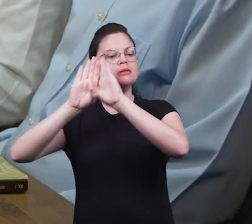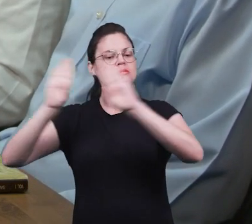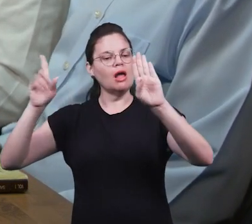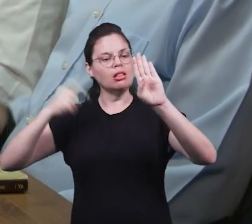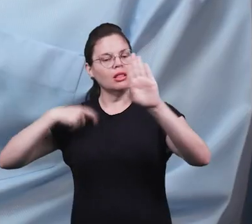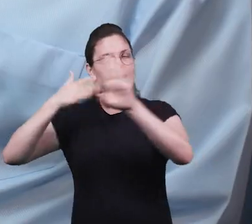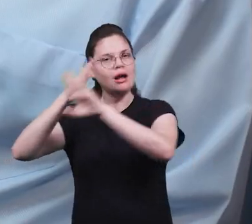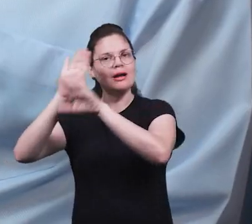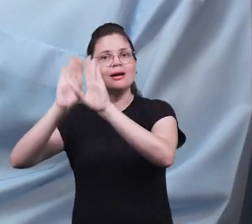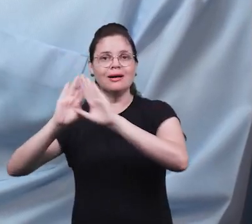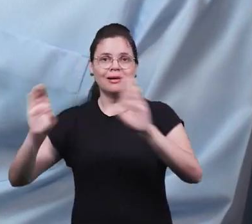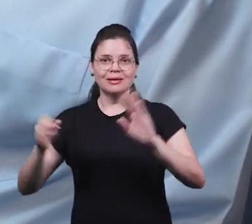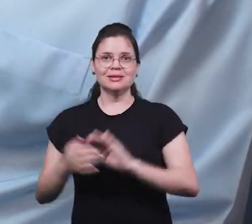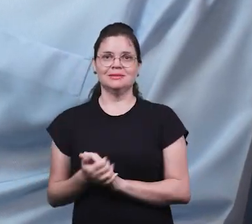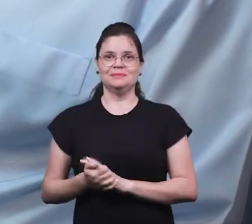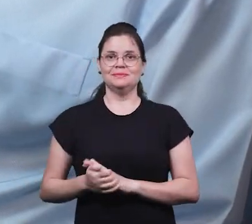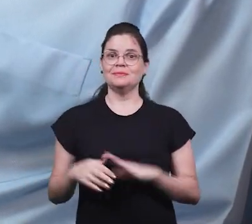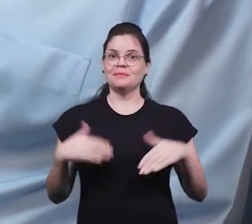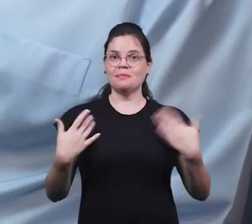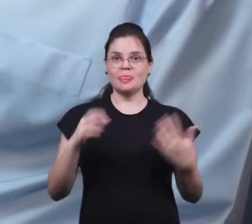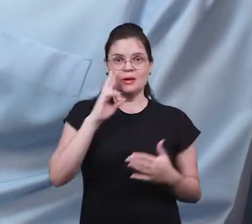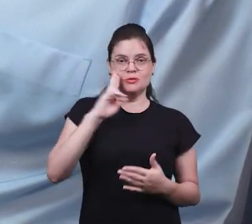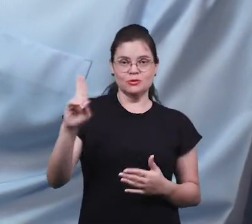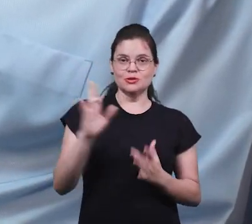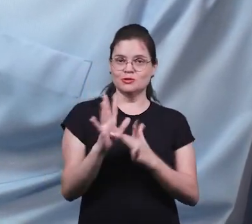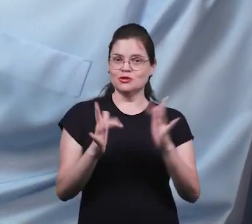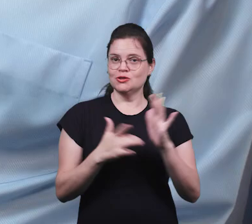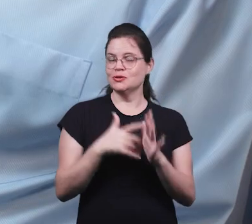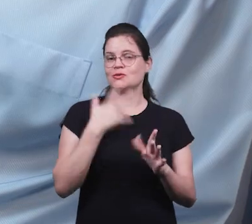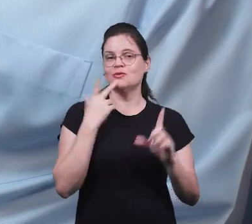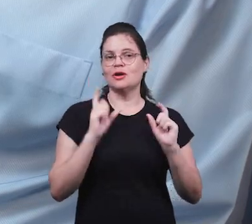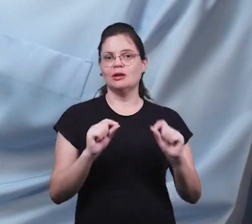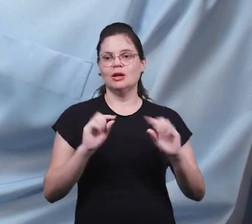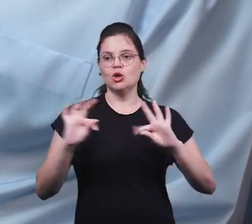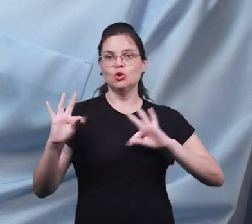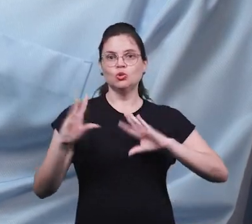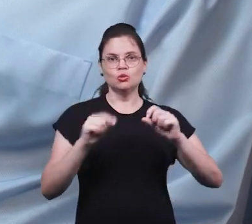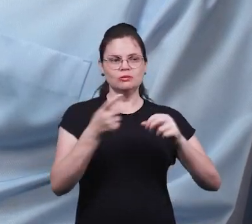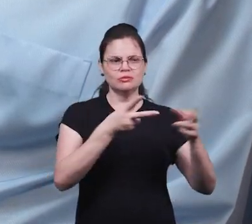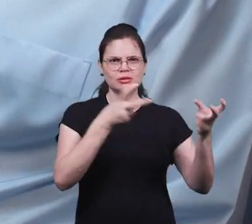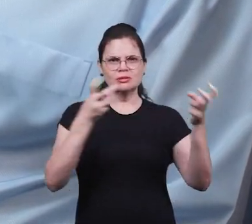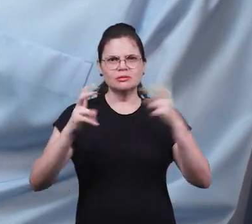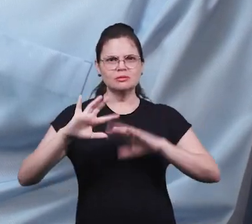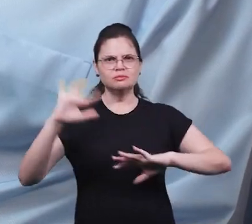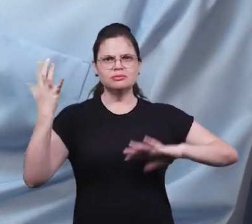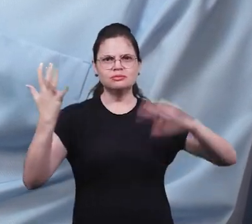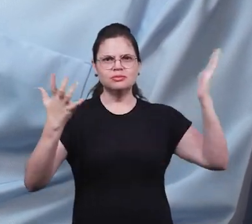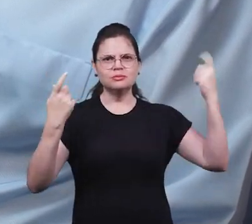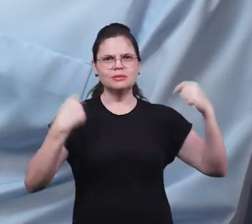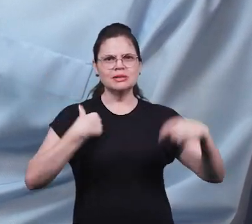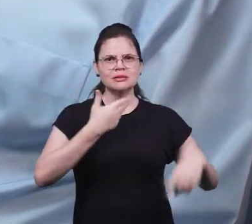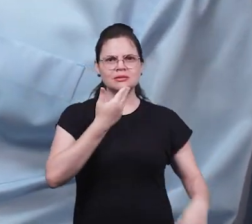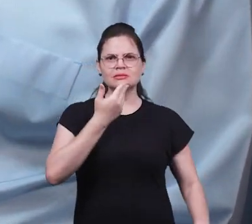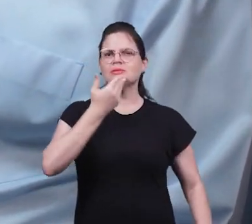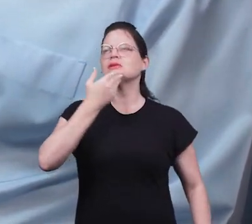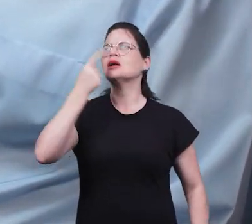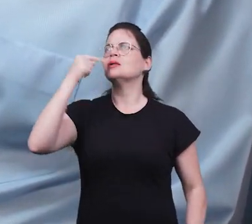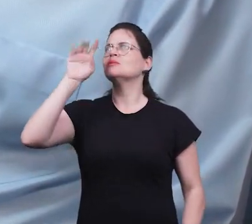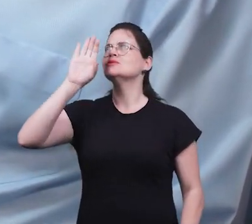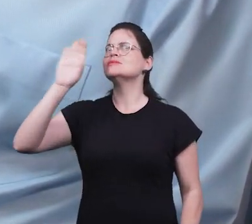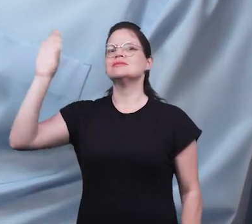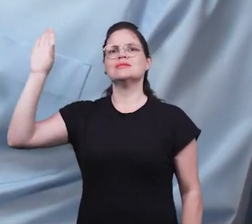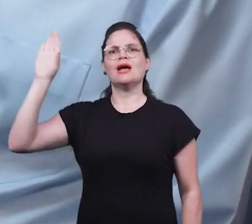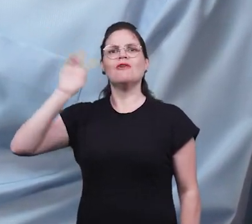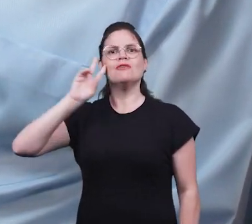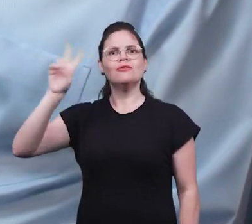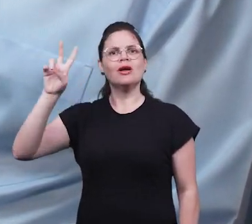comentou, Jesus falou assim, quando todas estas coisas estiverem acontecendo, levantai as vossas cabeças, né?